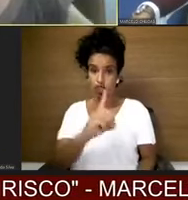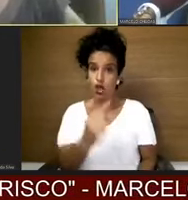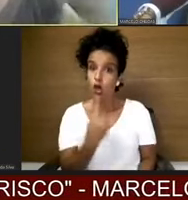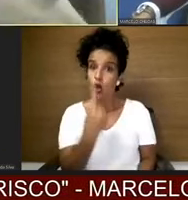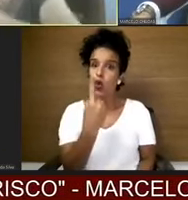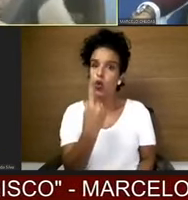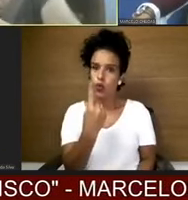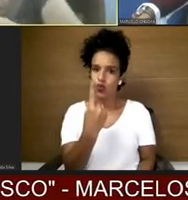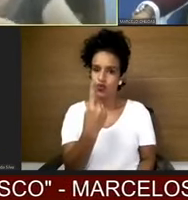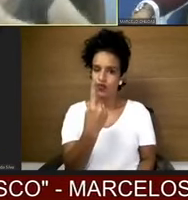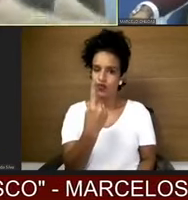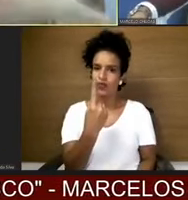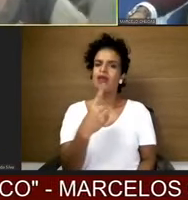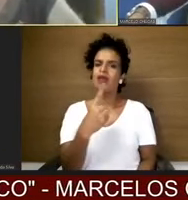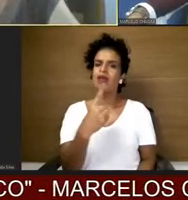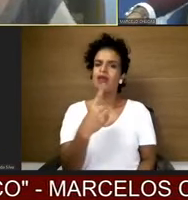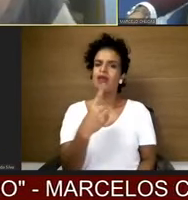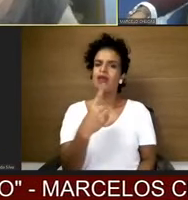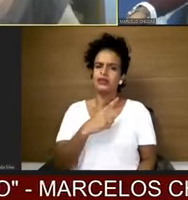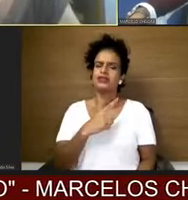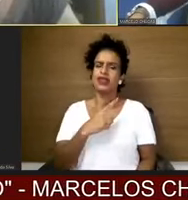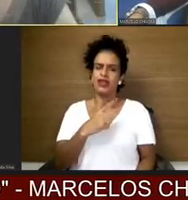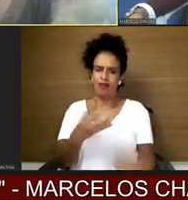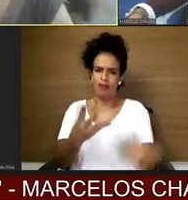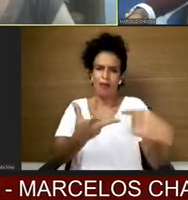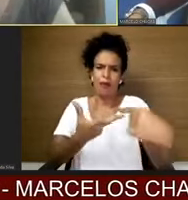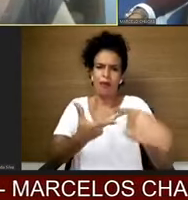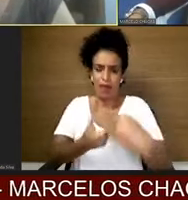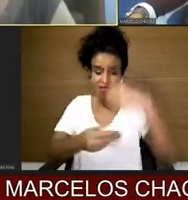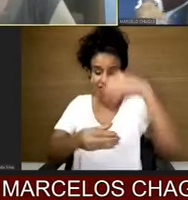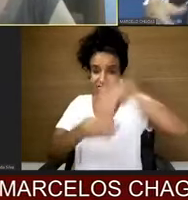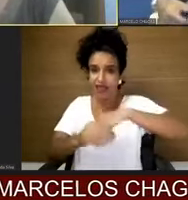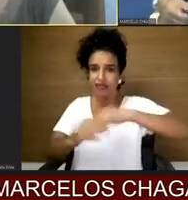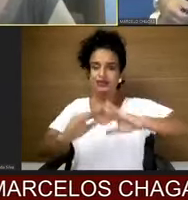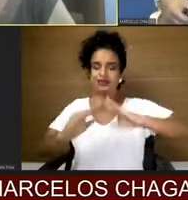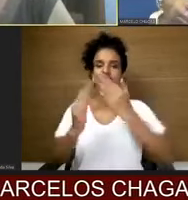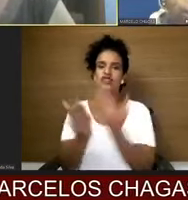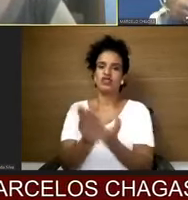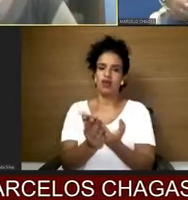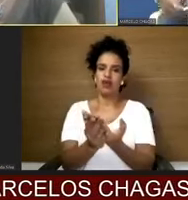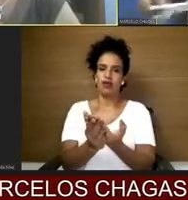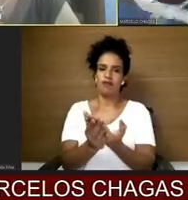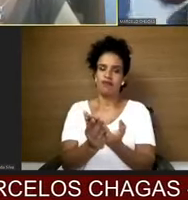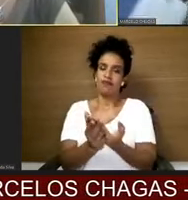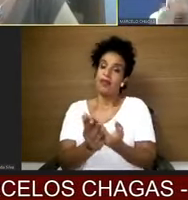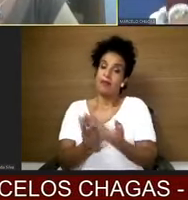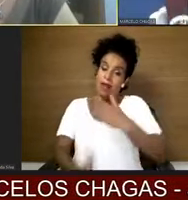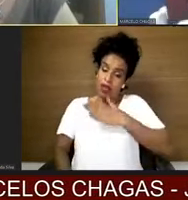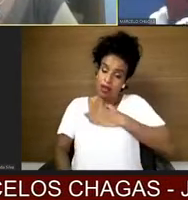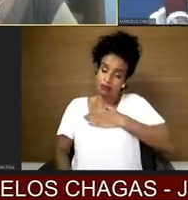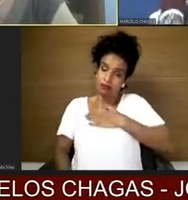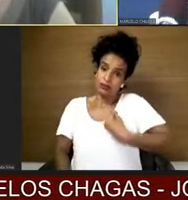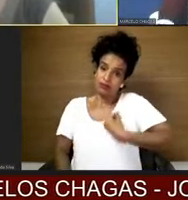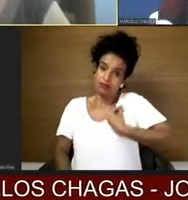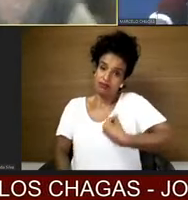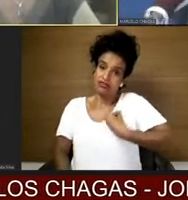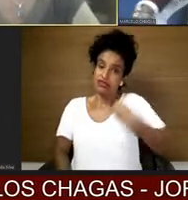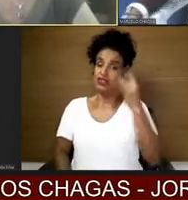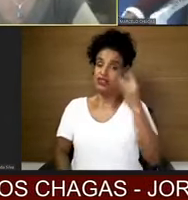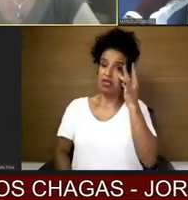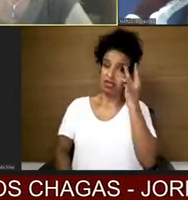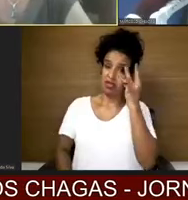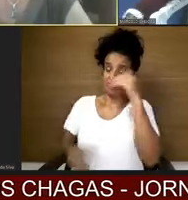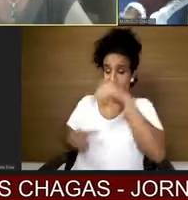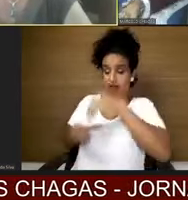que eu passo na minha escola não é de maneira alguma o que todo mundo passa, né? Que isso aí seria